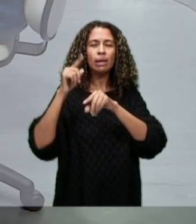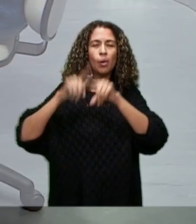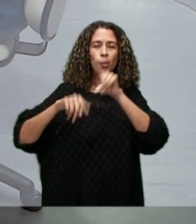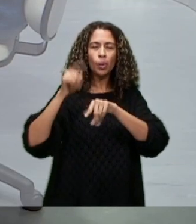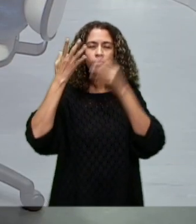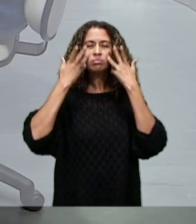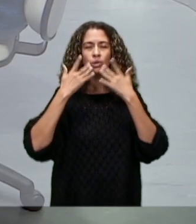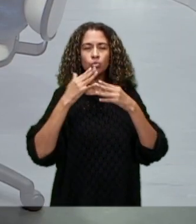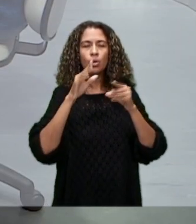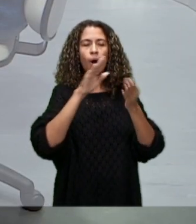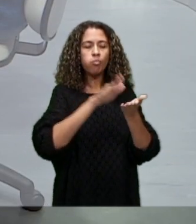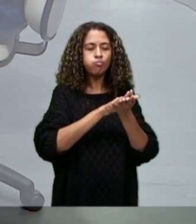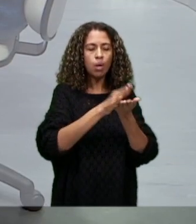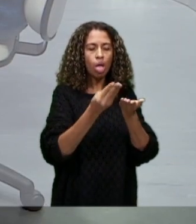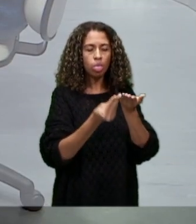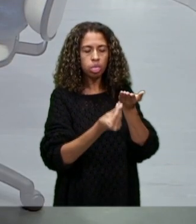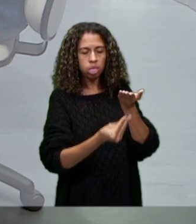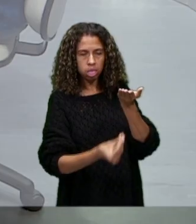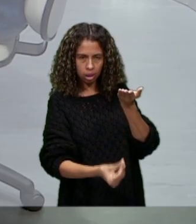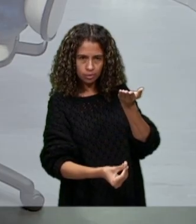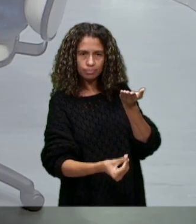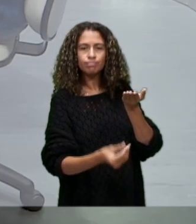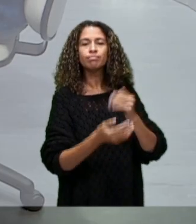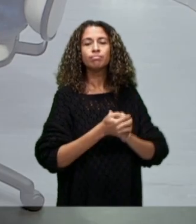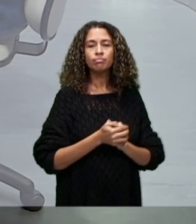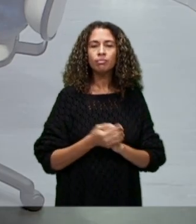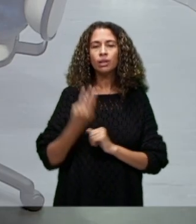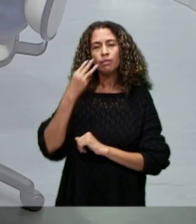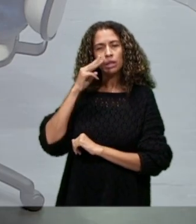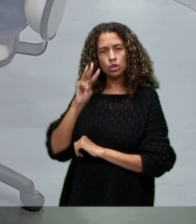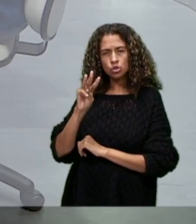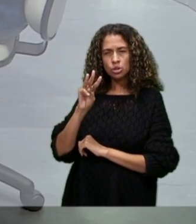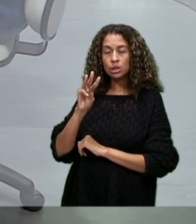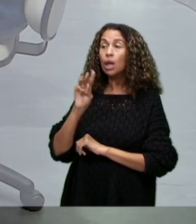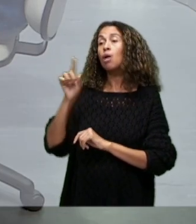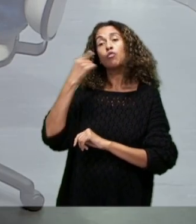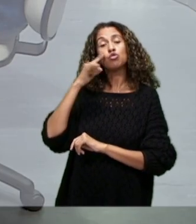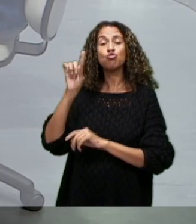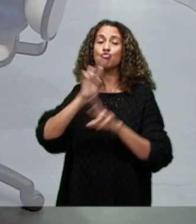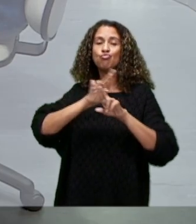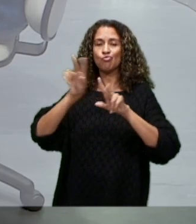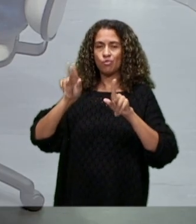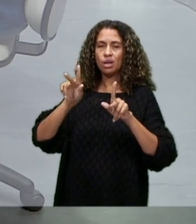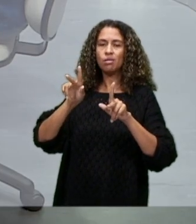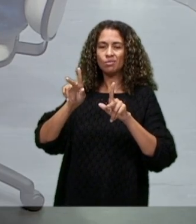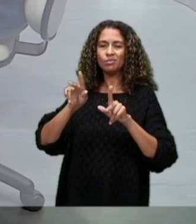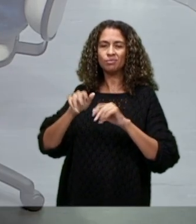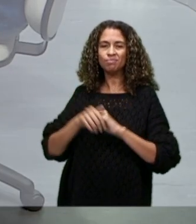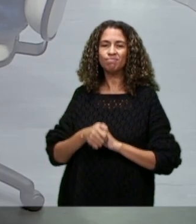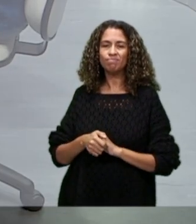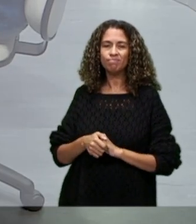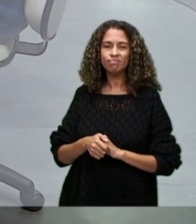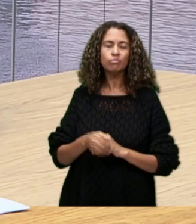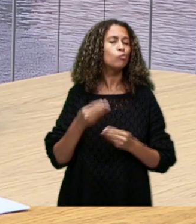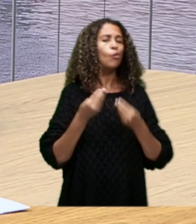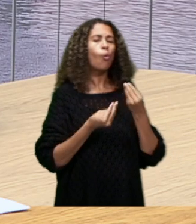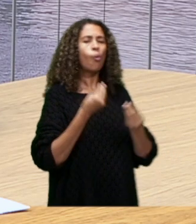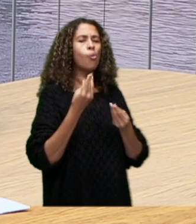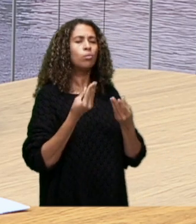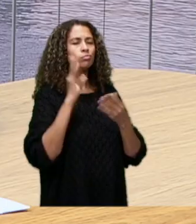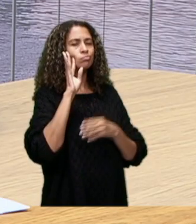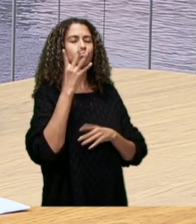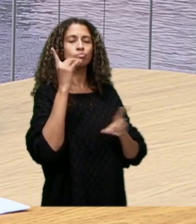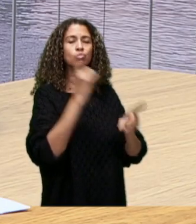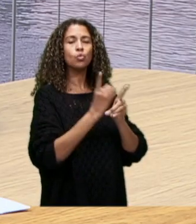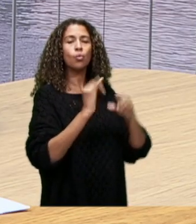3 dias, é isso, né? 3 dias ou 2 dias? Foram atividades em dias diferentes. E como foram esses encontros no